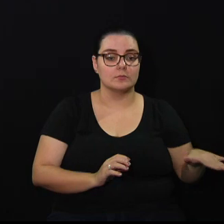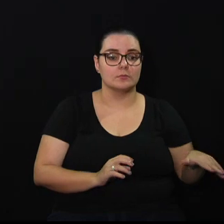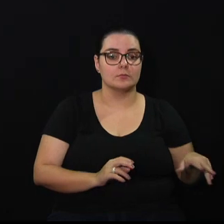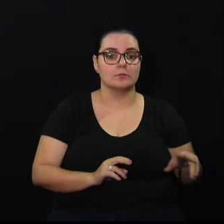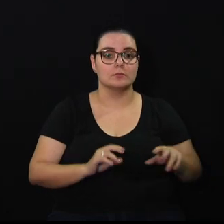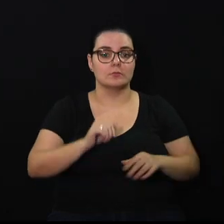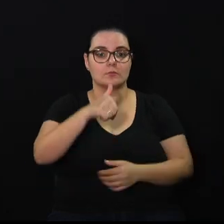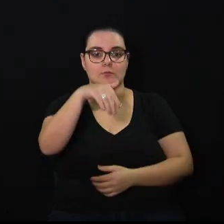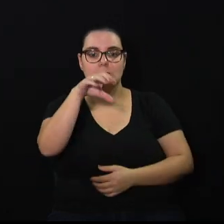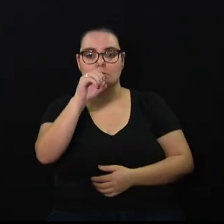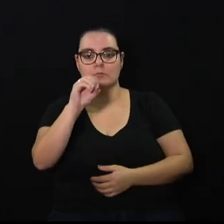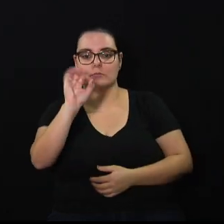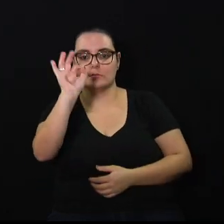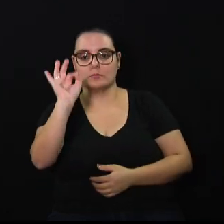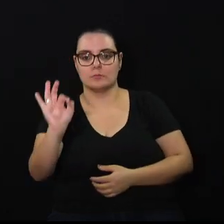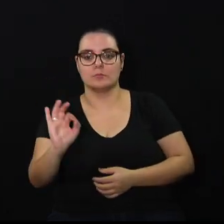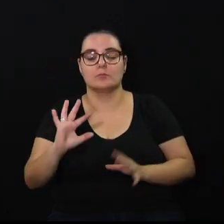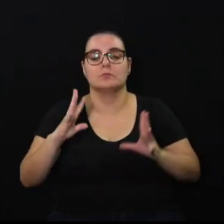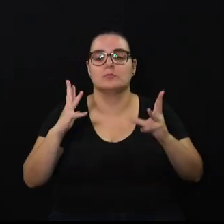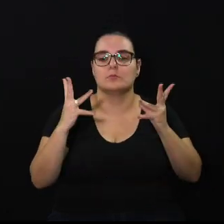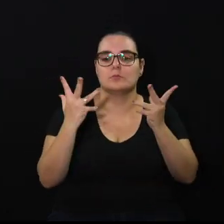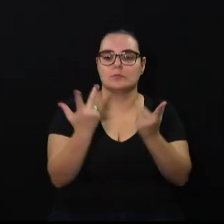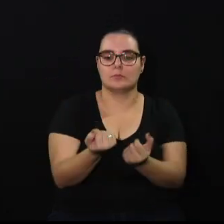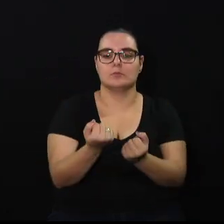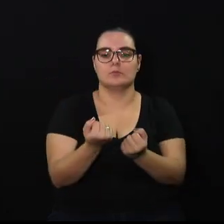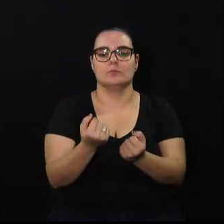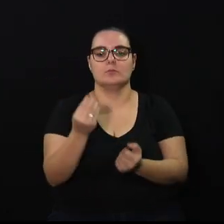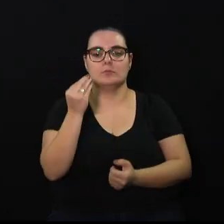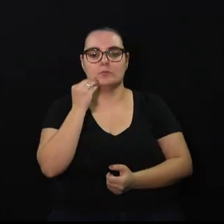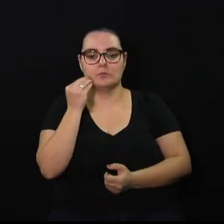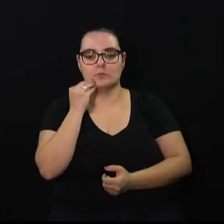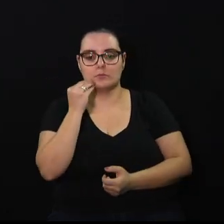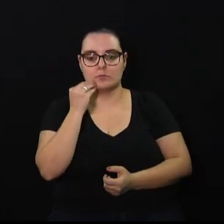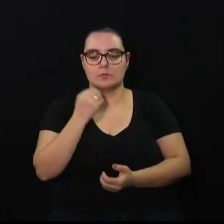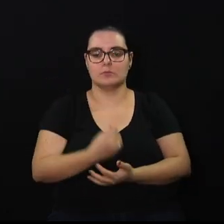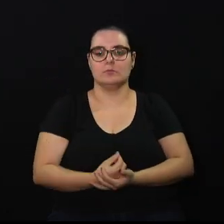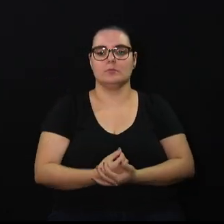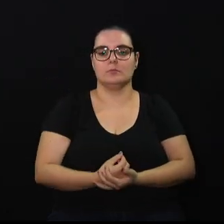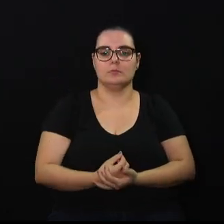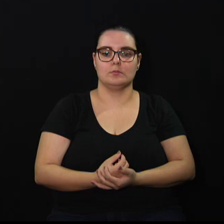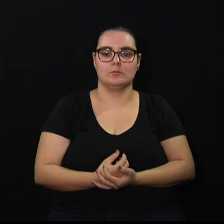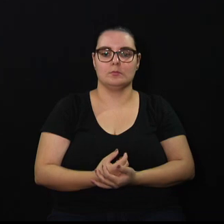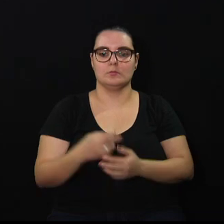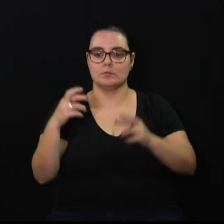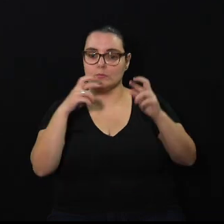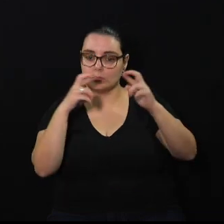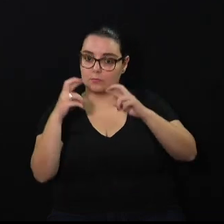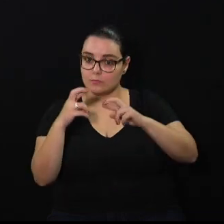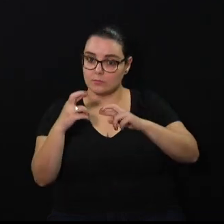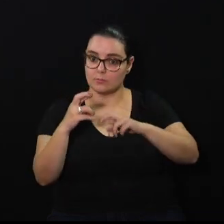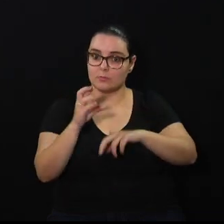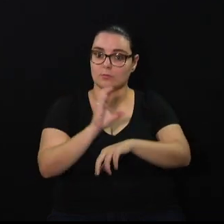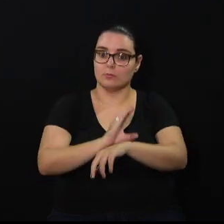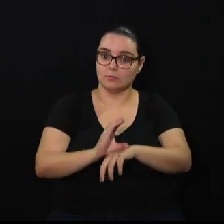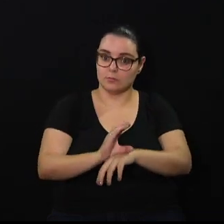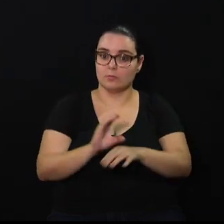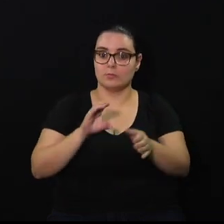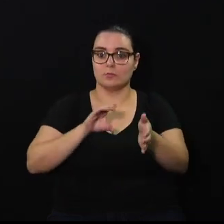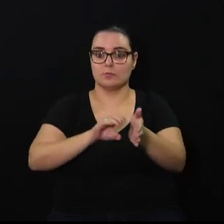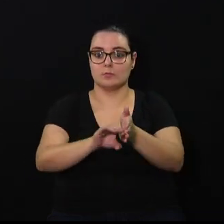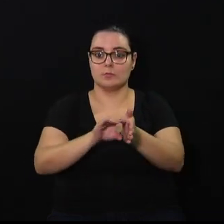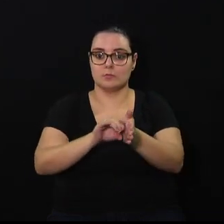por cento de todas as tentativas isso daí é a análise do comportamento que é uma ciência baseada em